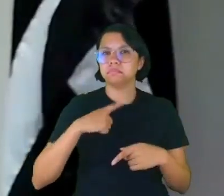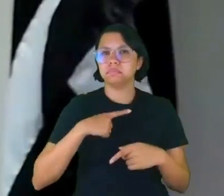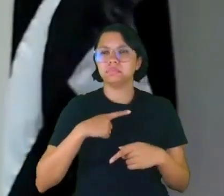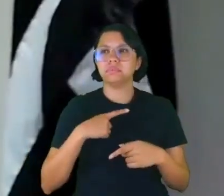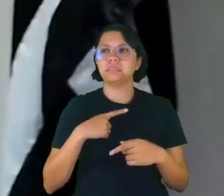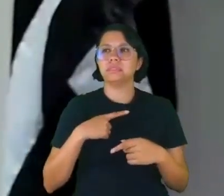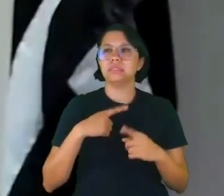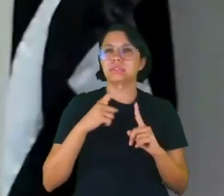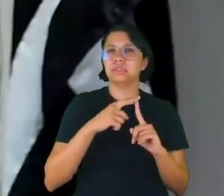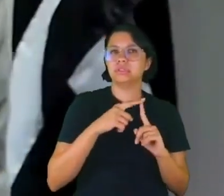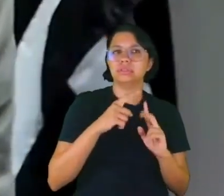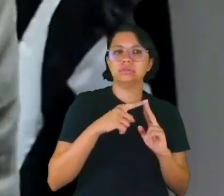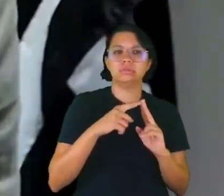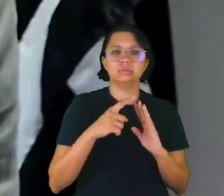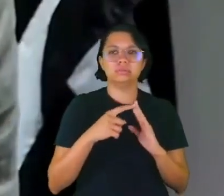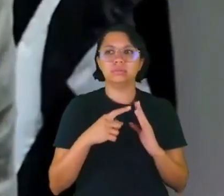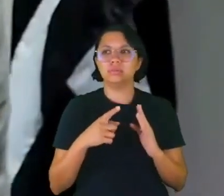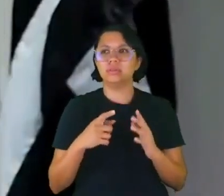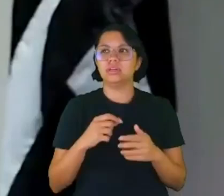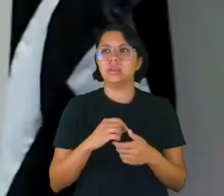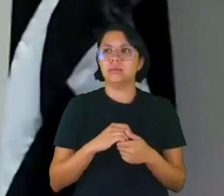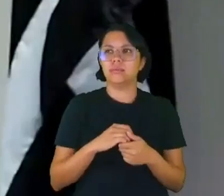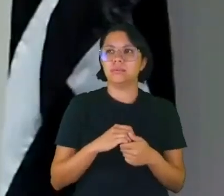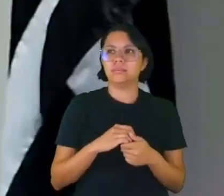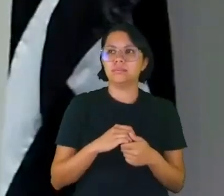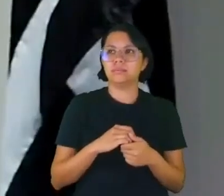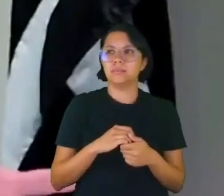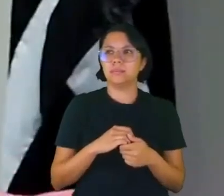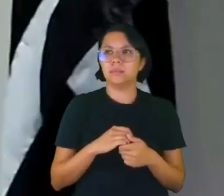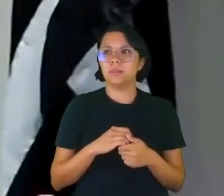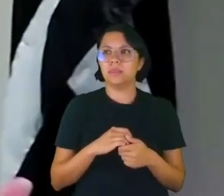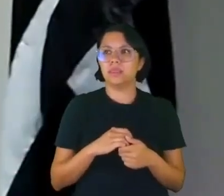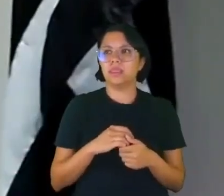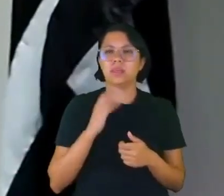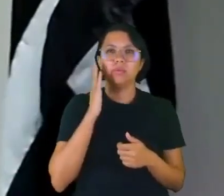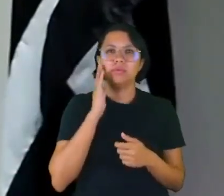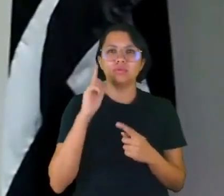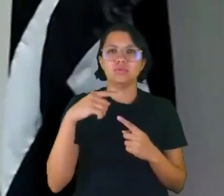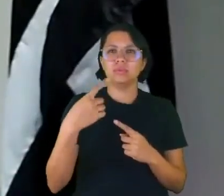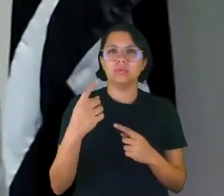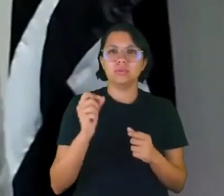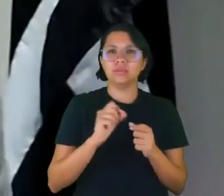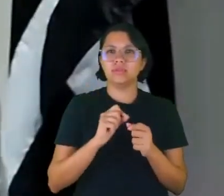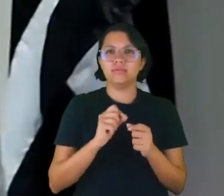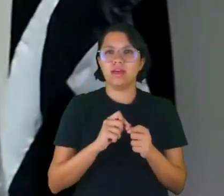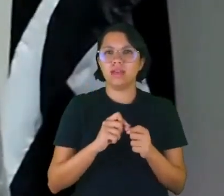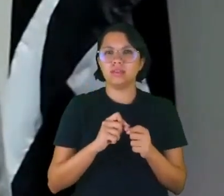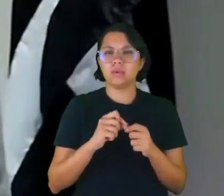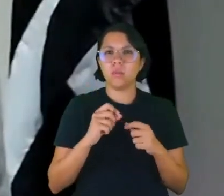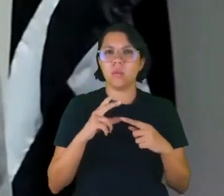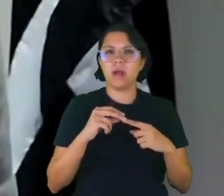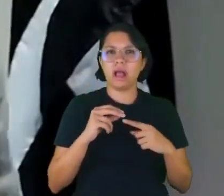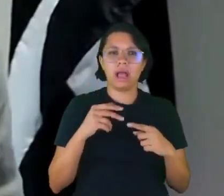Uma inseminação artificial que se faz em casa, depois eu soube que se faz até com caneta Bic, e fui me aprofundar nisso aí.